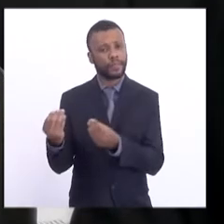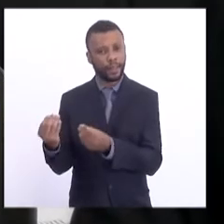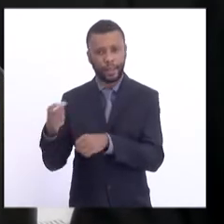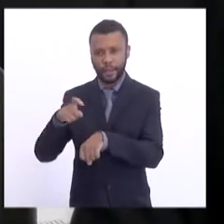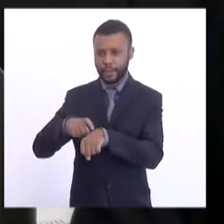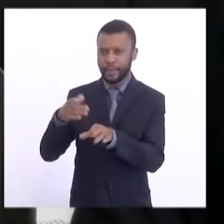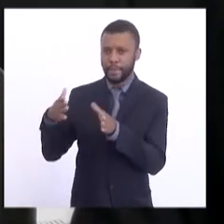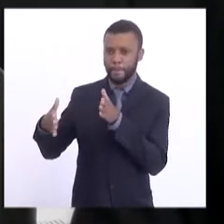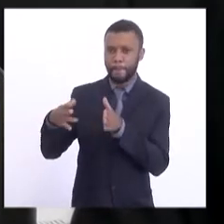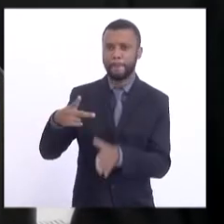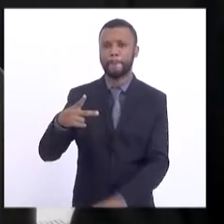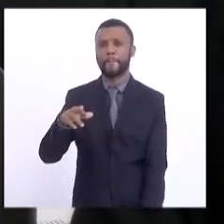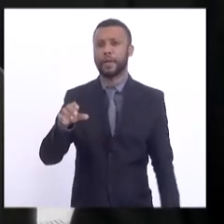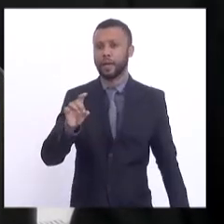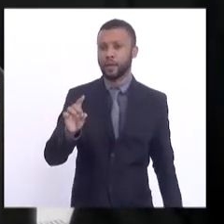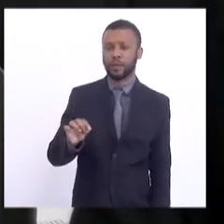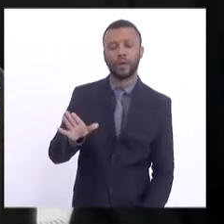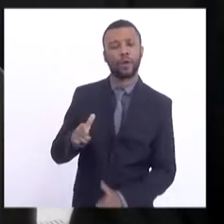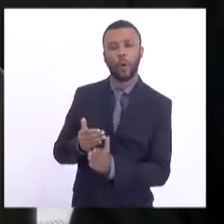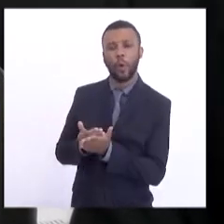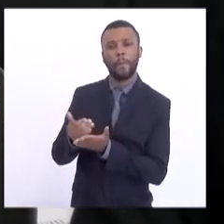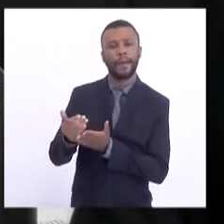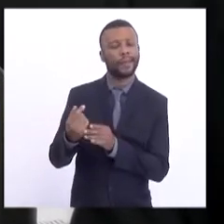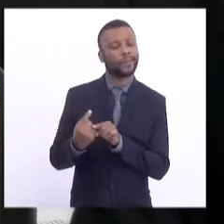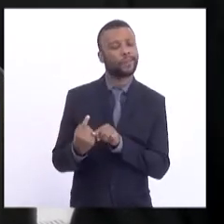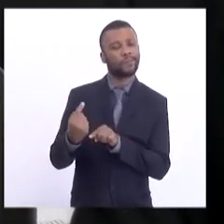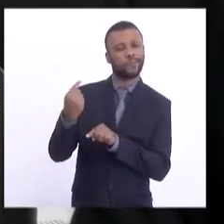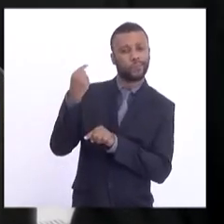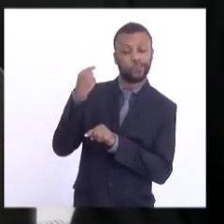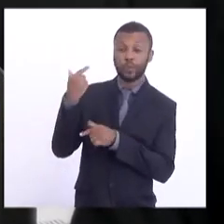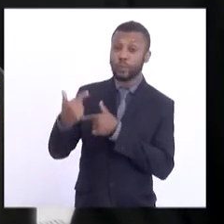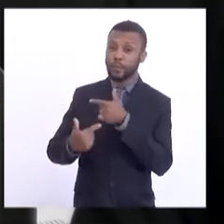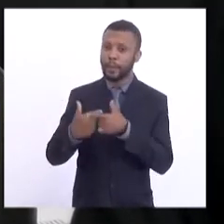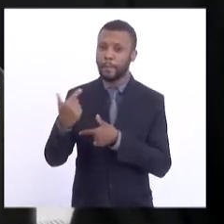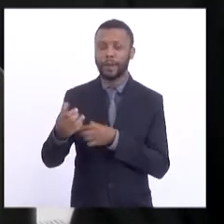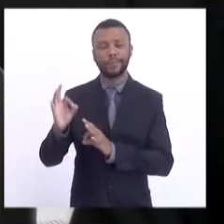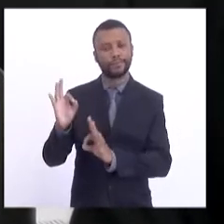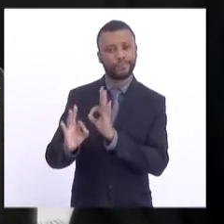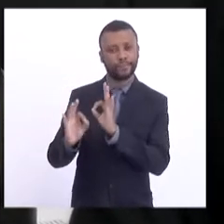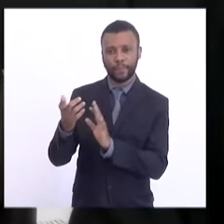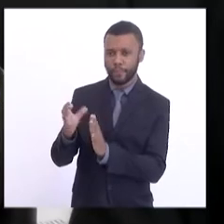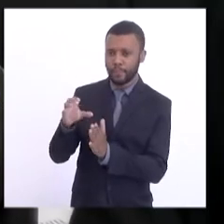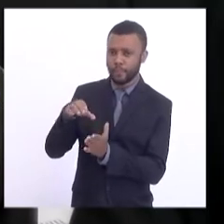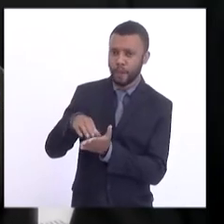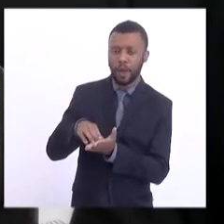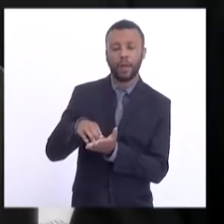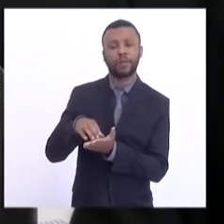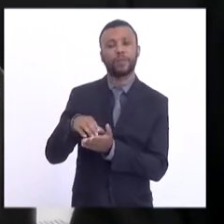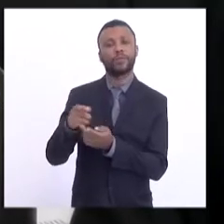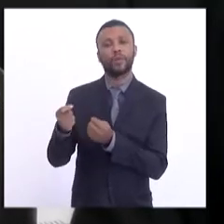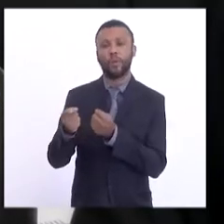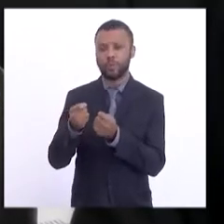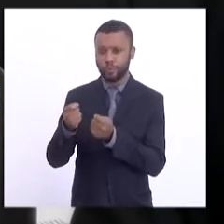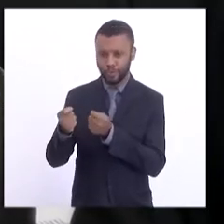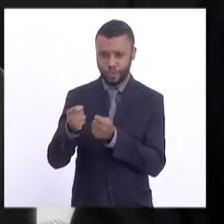ele ele nasce desde lá do trabalho que é realizado pela Unidade de controle interno